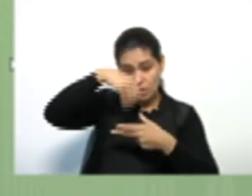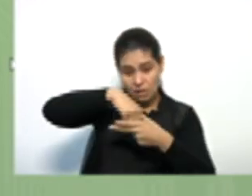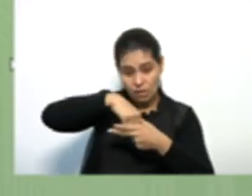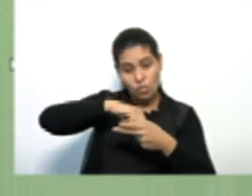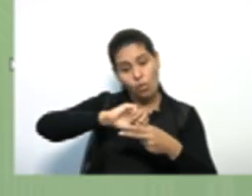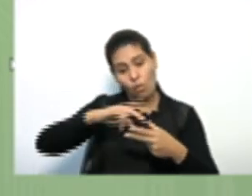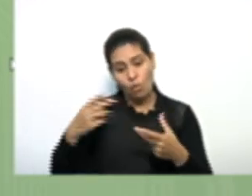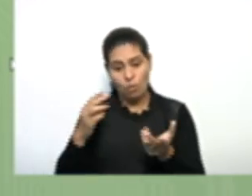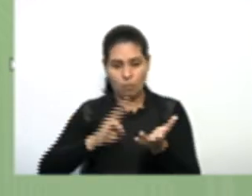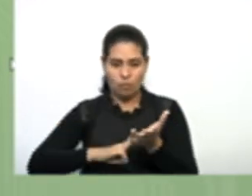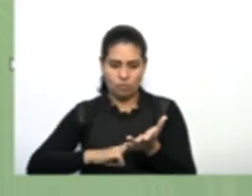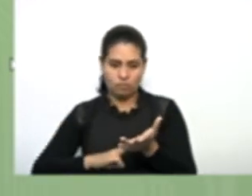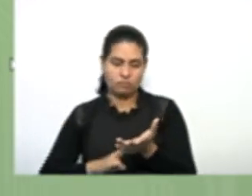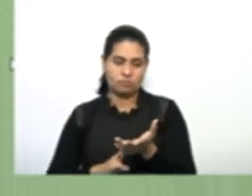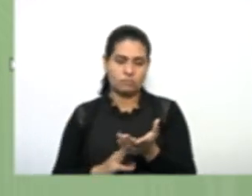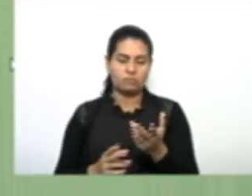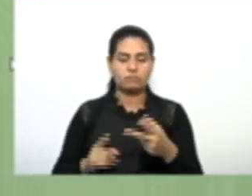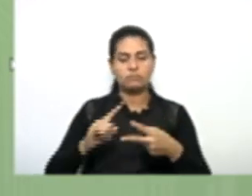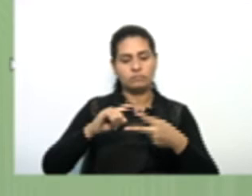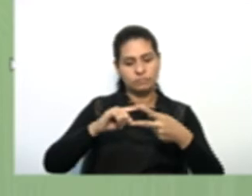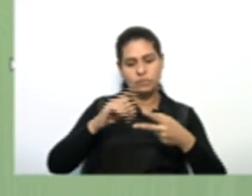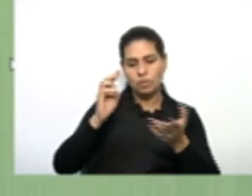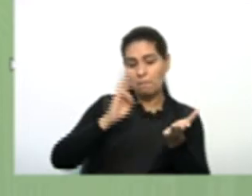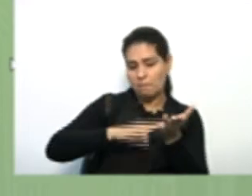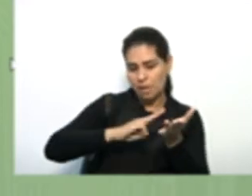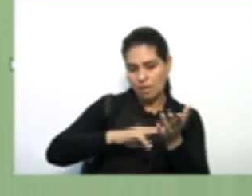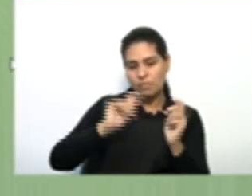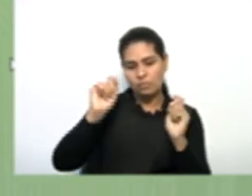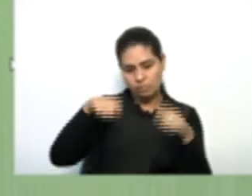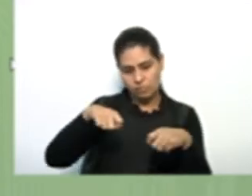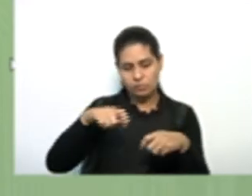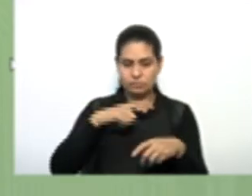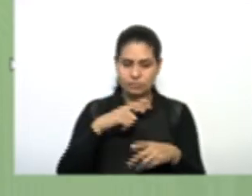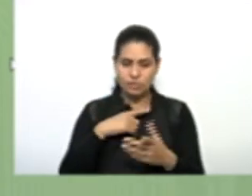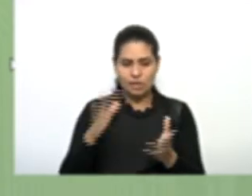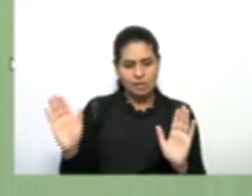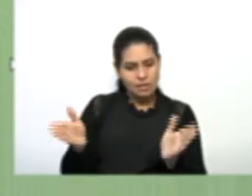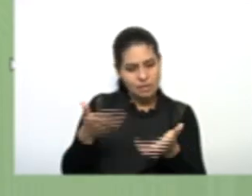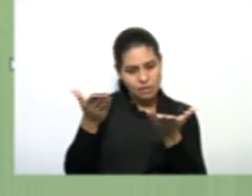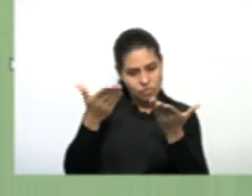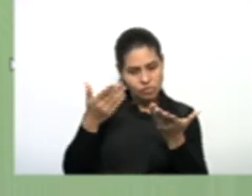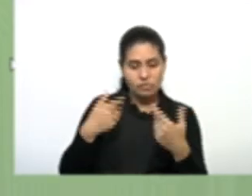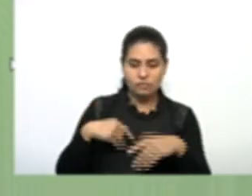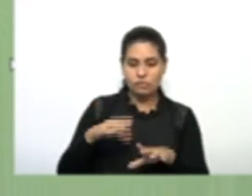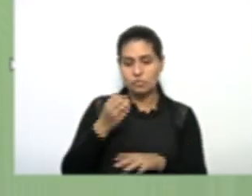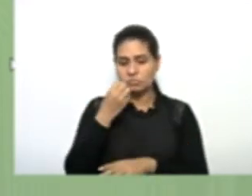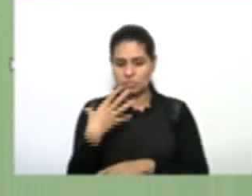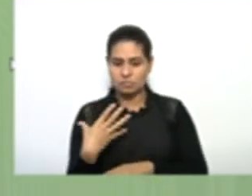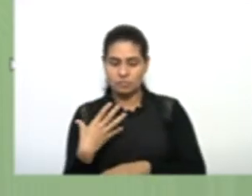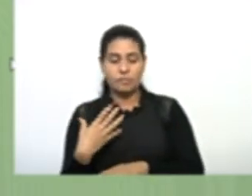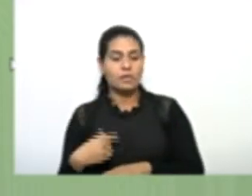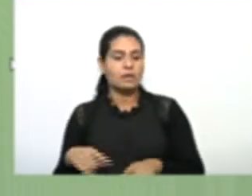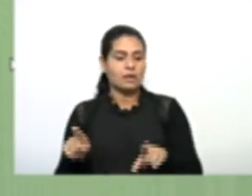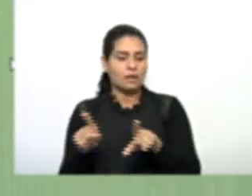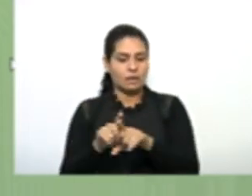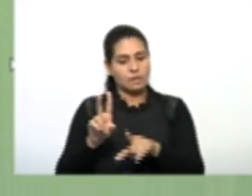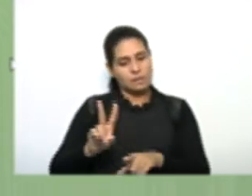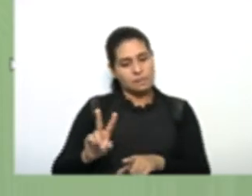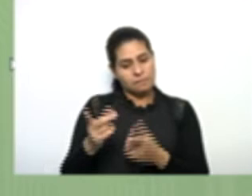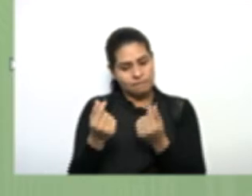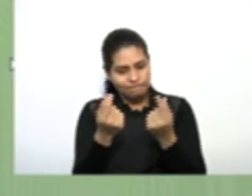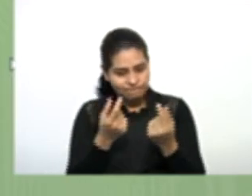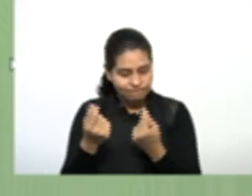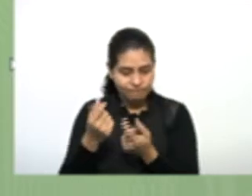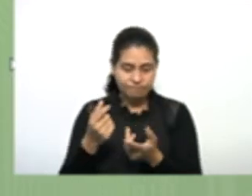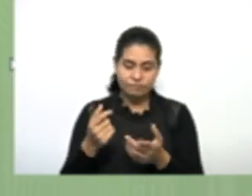não cooperados? Para cooperados, normalmente existe algum tipo de incentivo, algum tipo de benefício, seja em valores